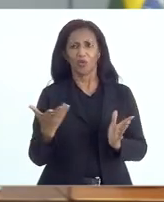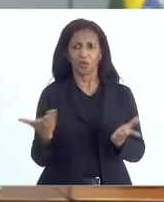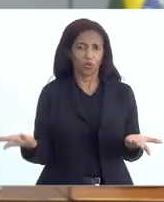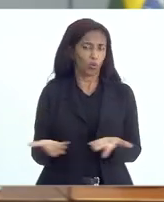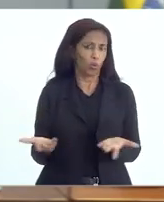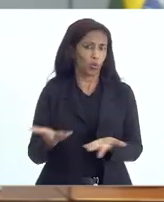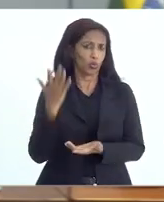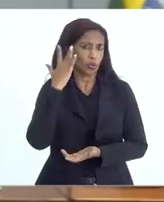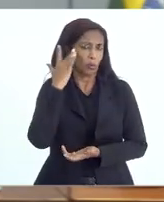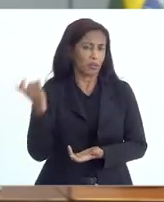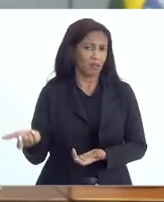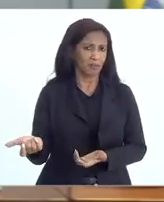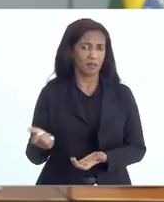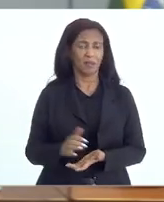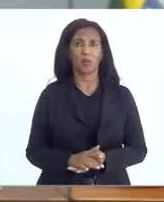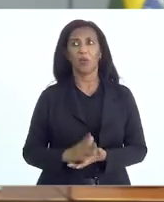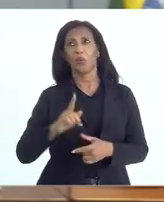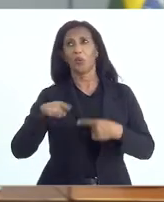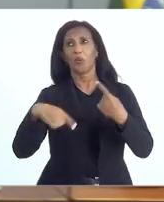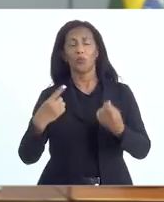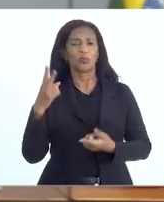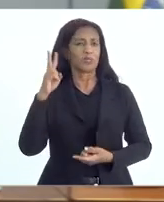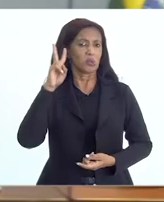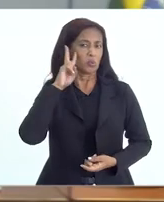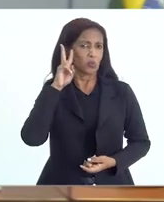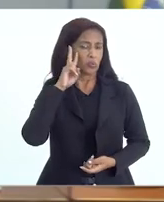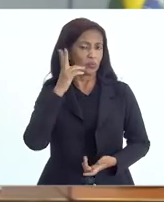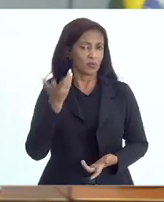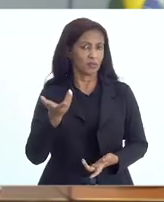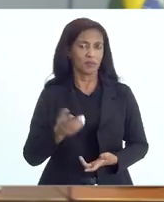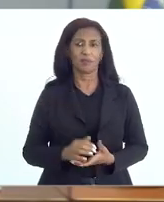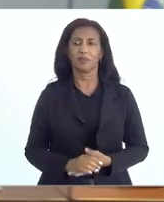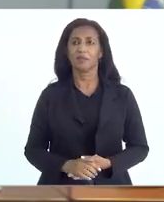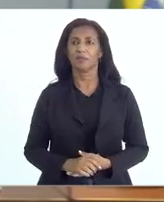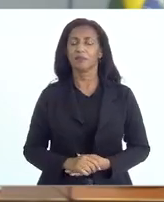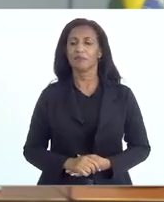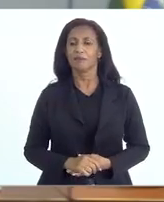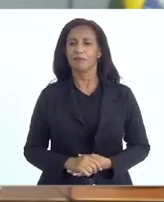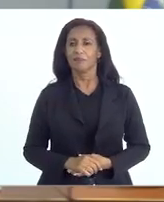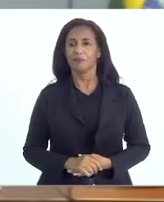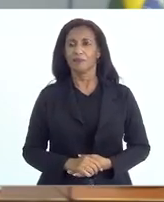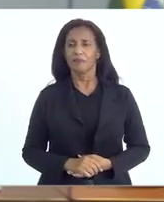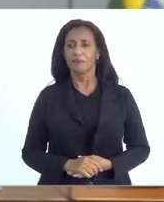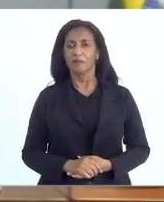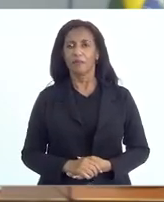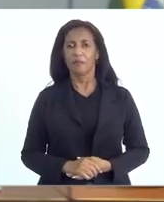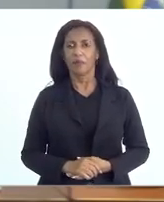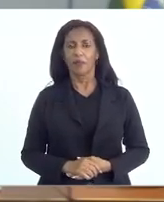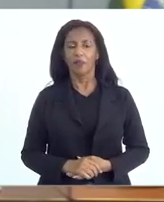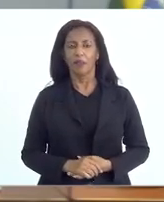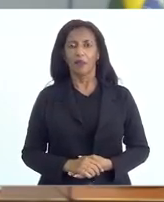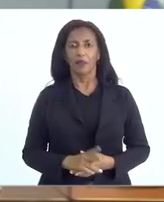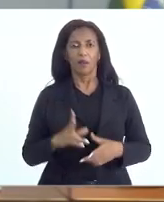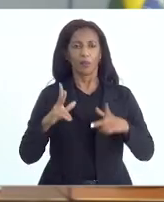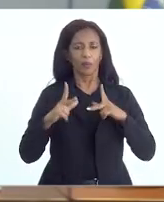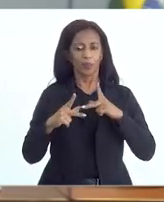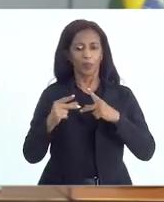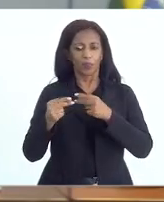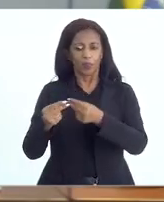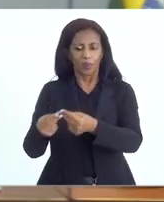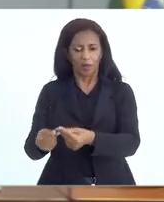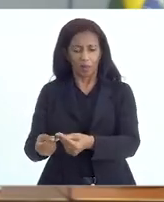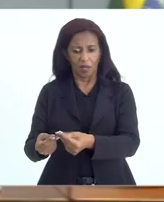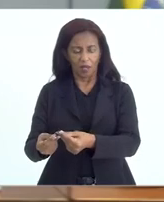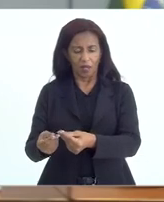hoje ou de amanhã ou No mais tardar segunda-feira e é uma gratificação que me só